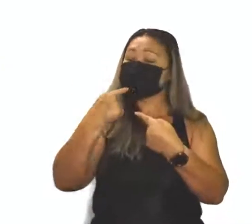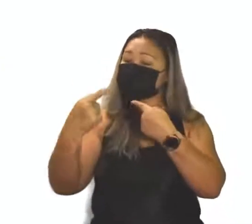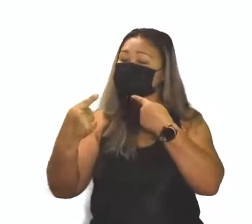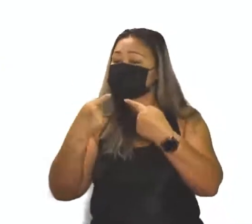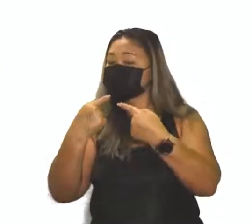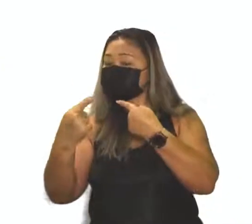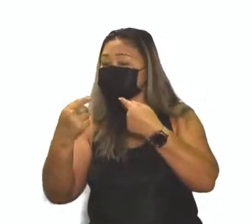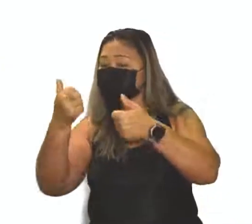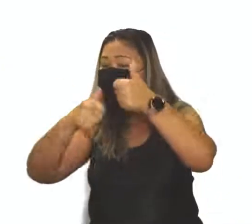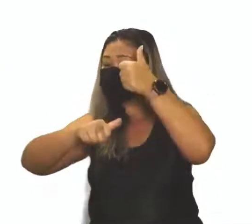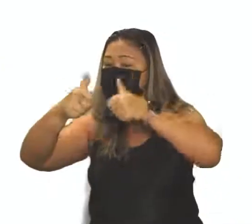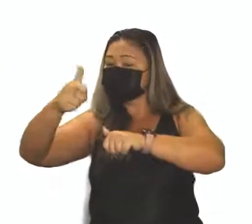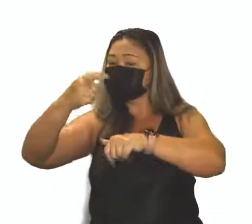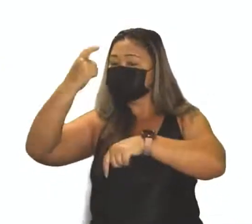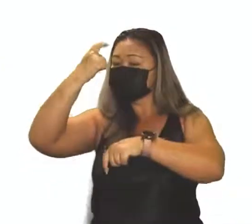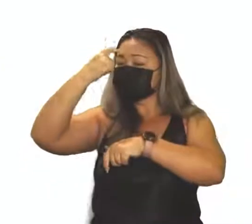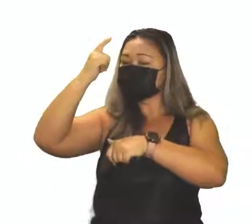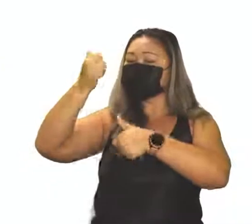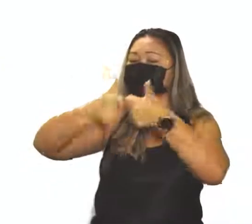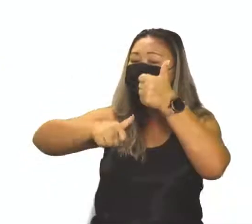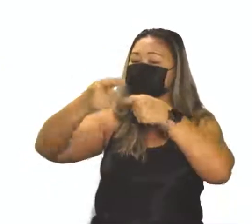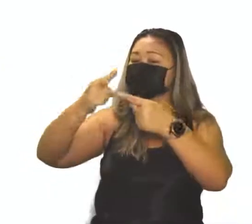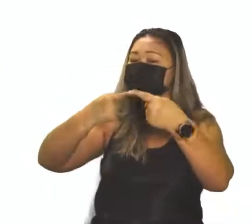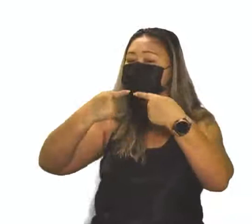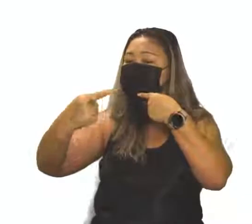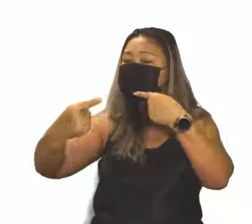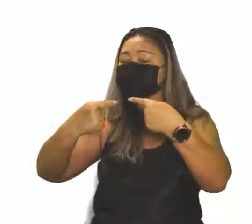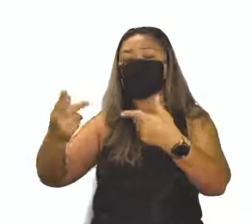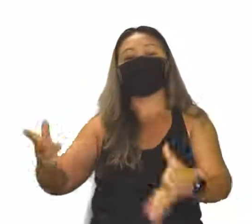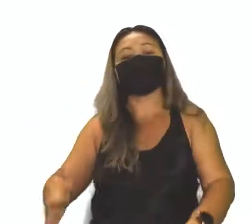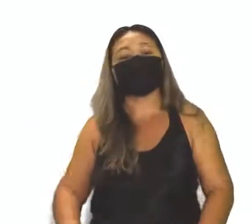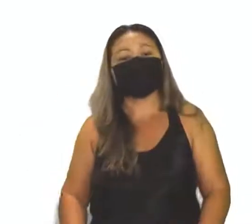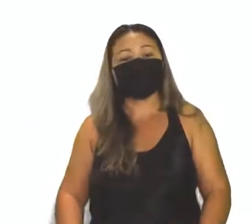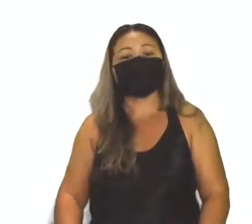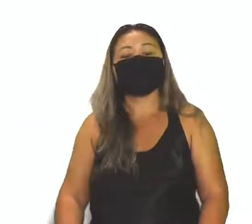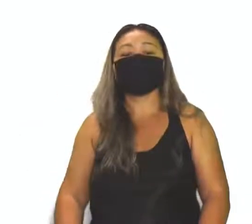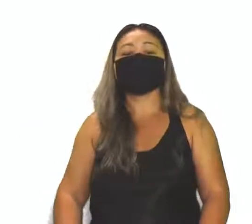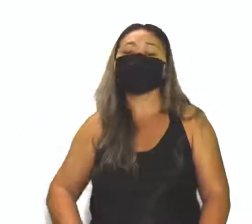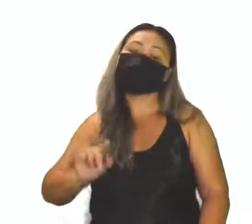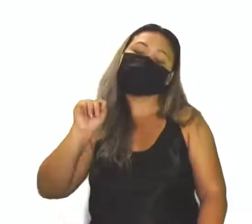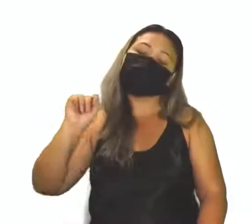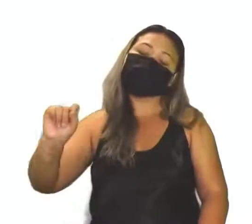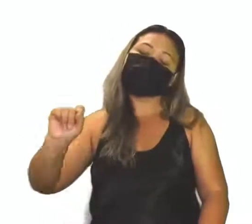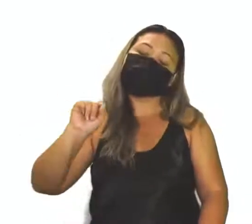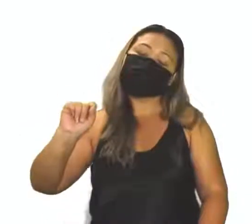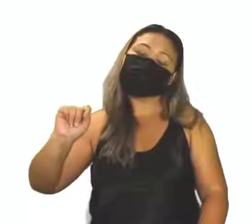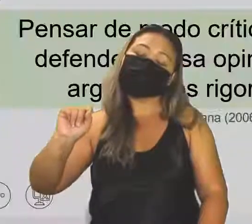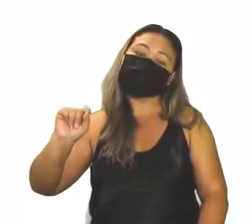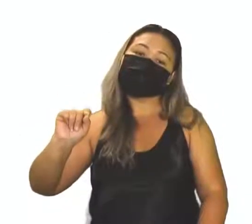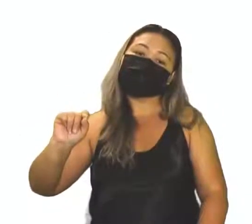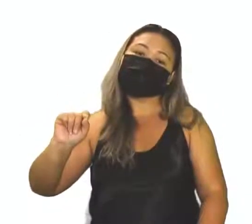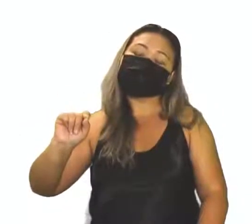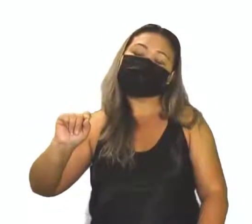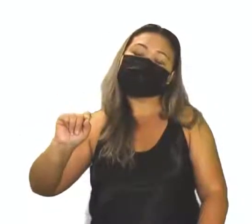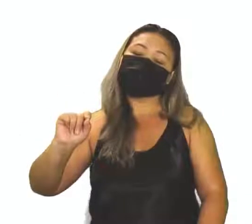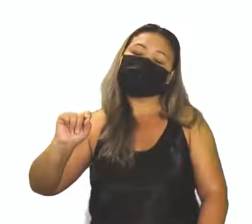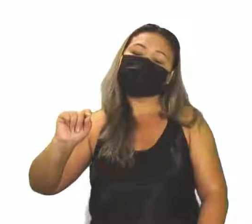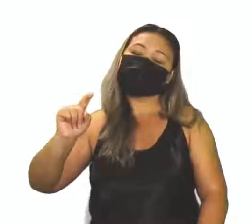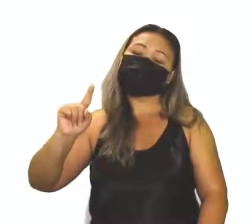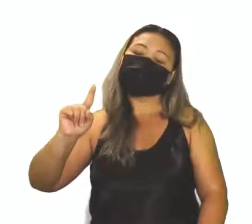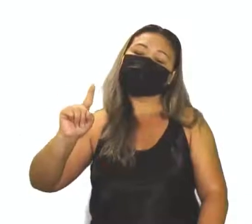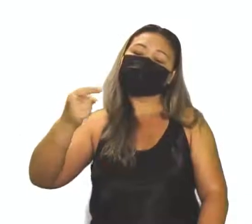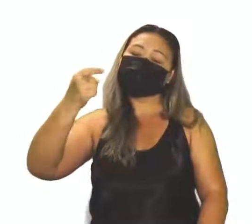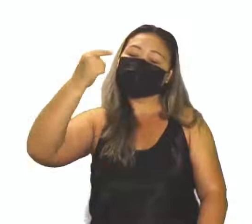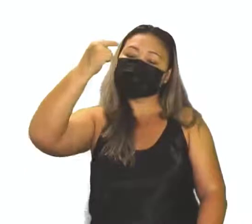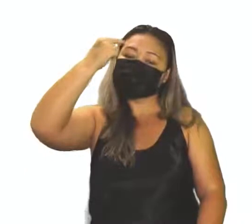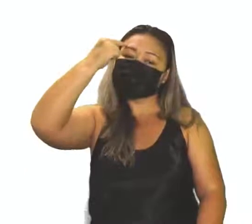O rapaz está aqui, ó, pensando, o que é o pensamento crítico? O que é isso, né? É um